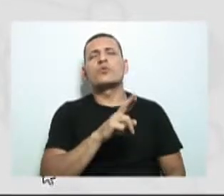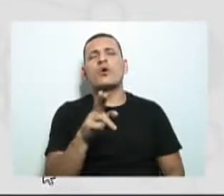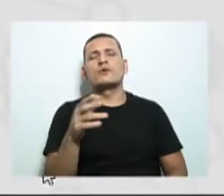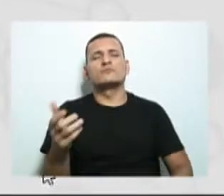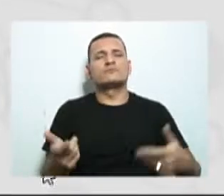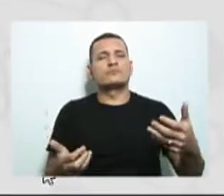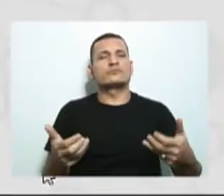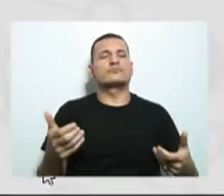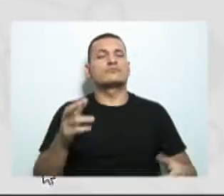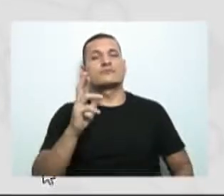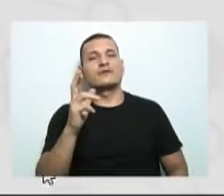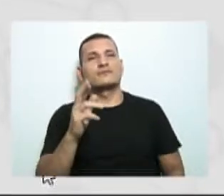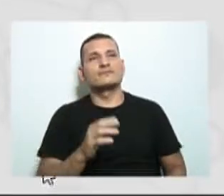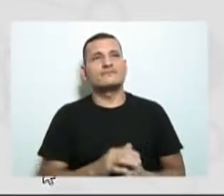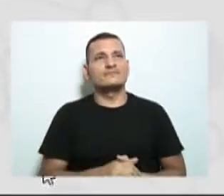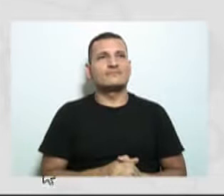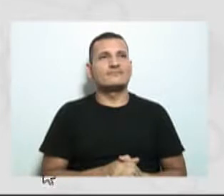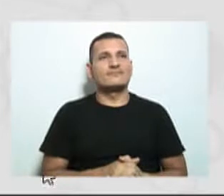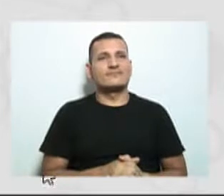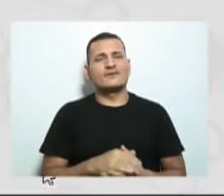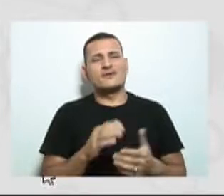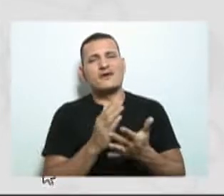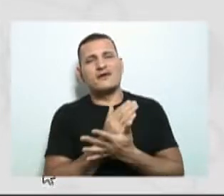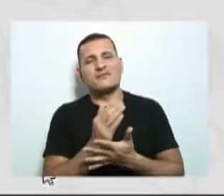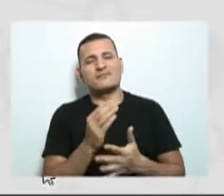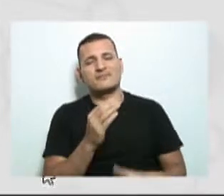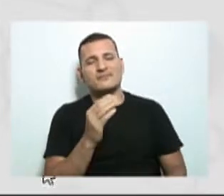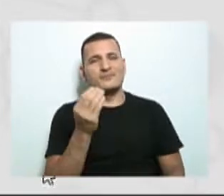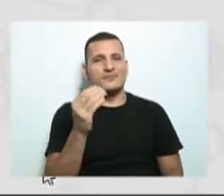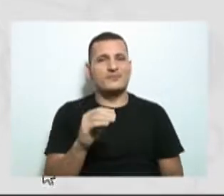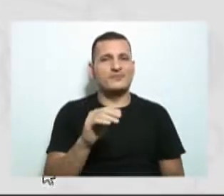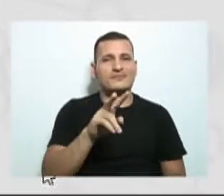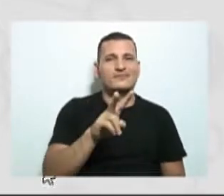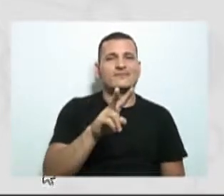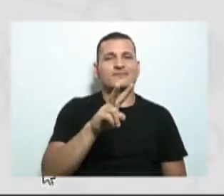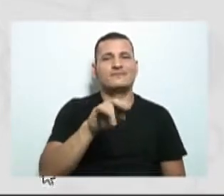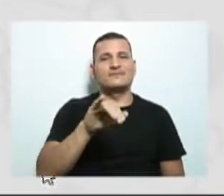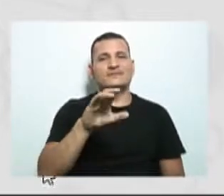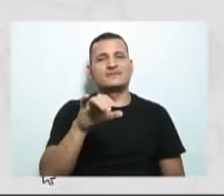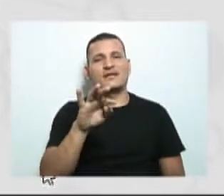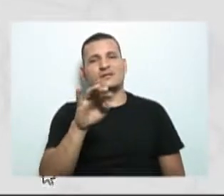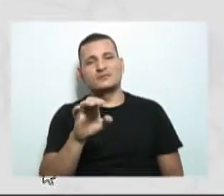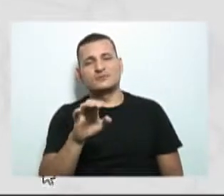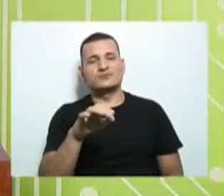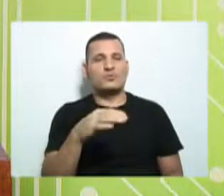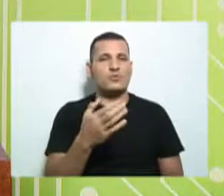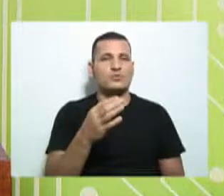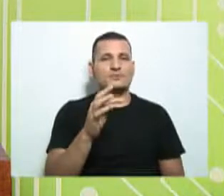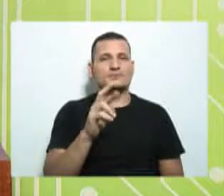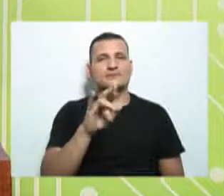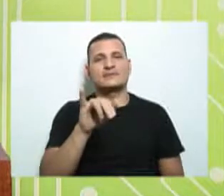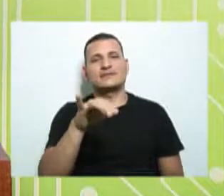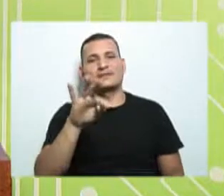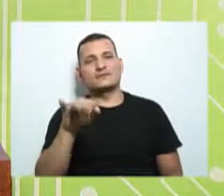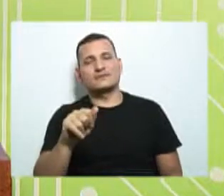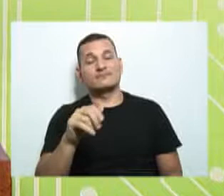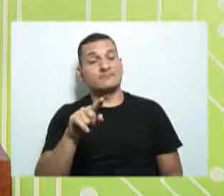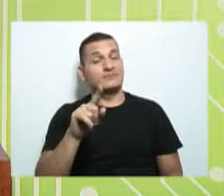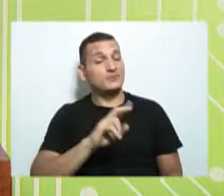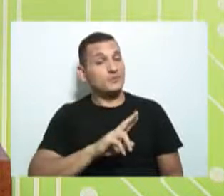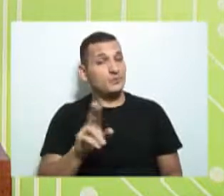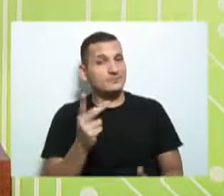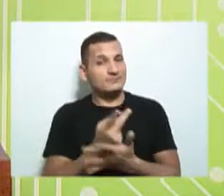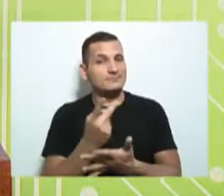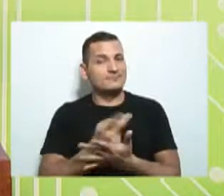algum colocou aí Vincentino, outro Trintino, outro não sei o que e tal. Pela numerologia, esse nome aqui tá errado.